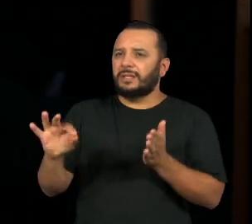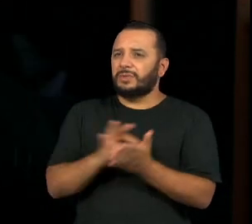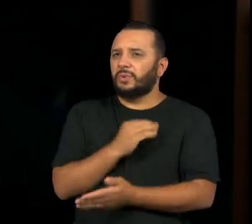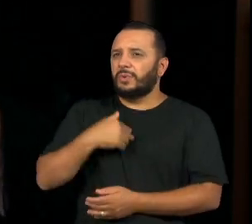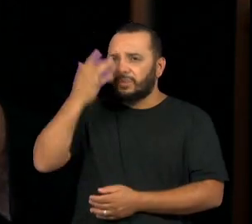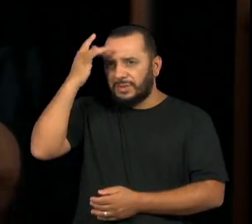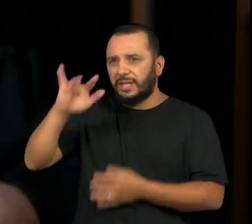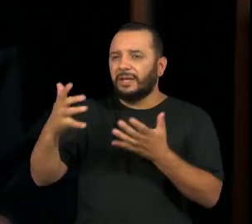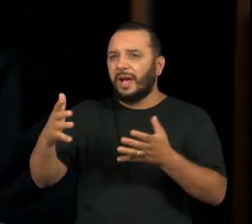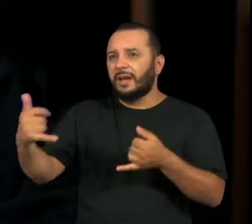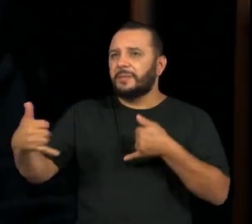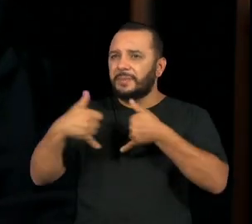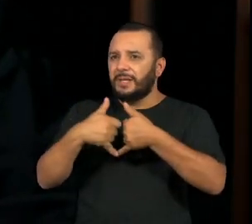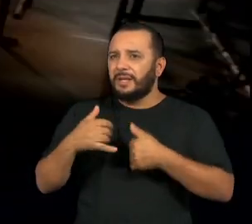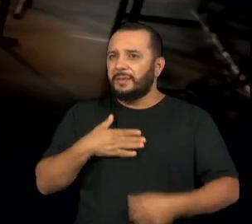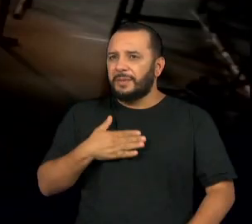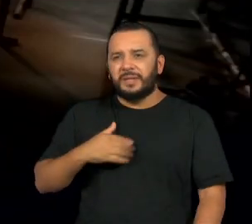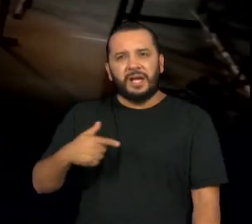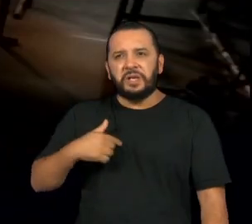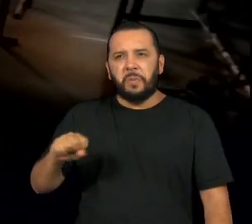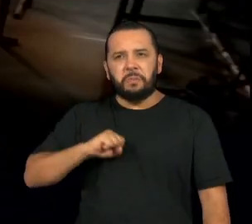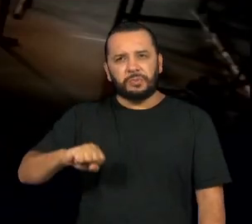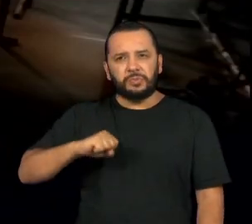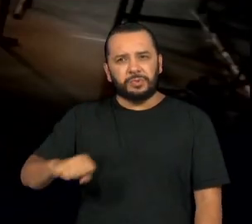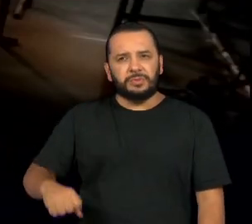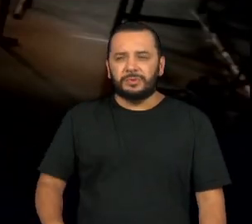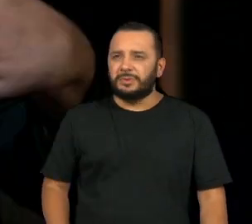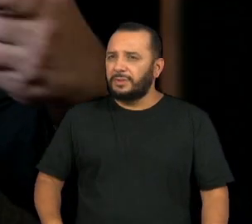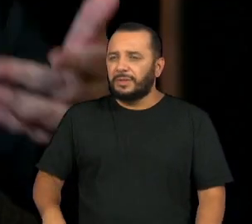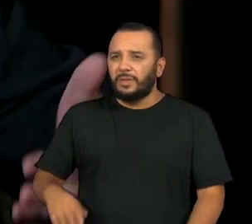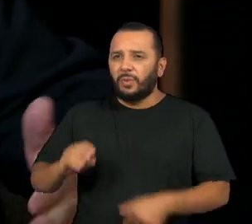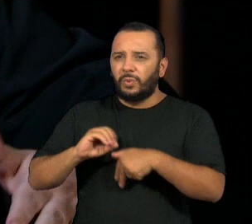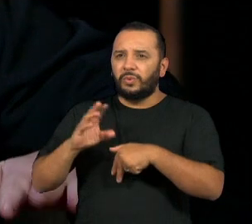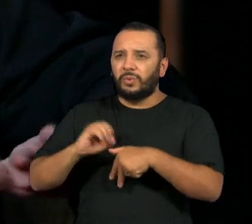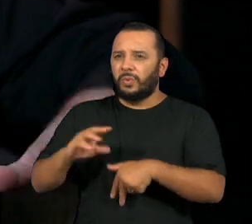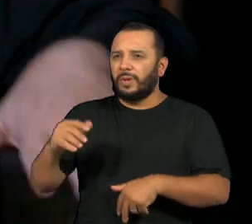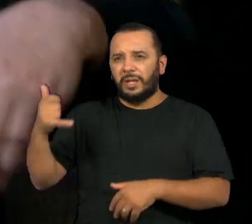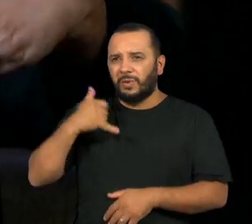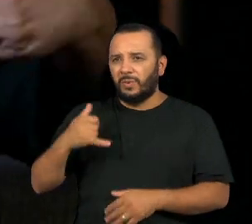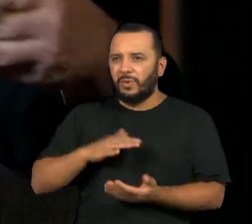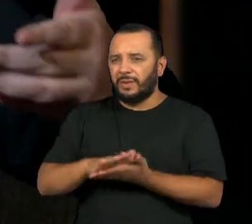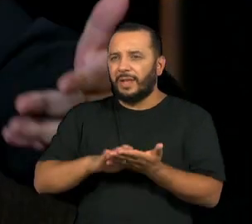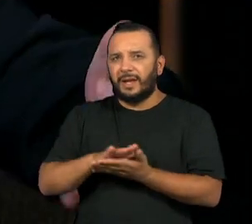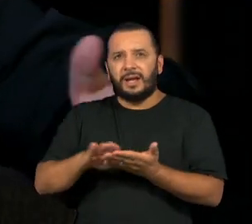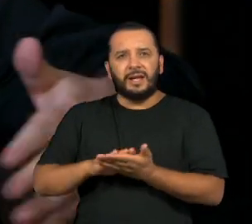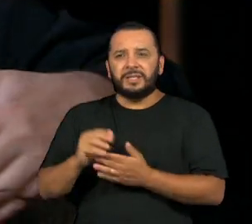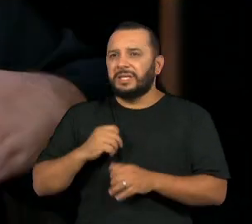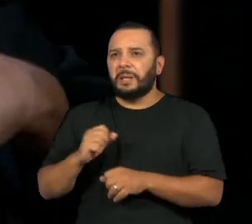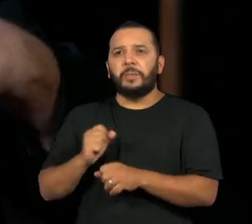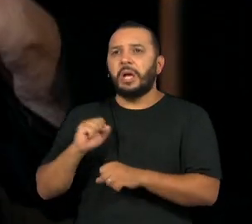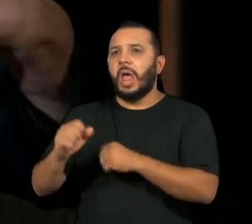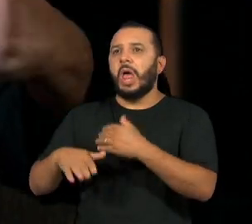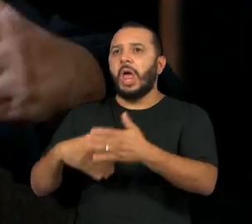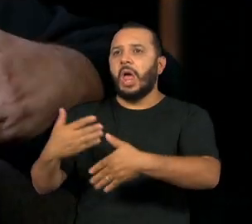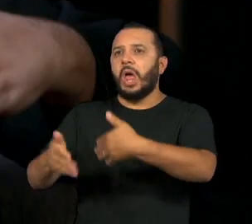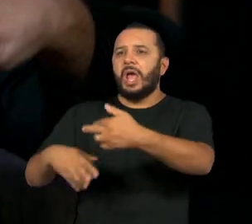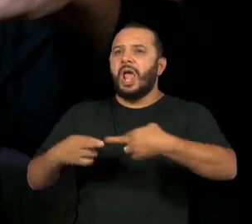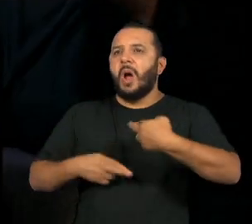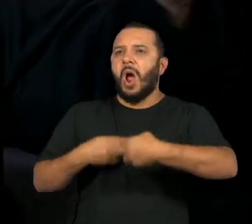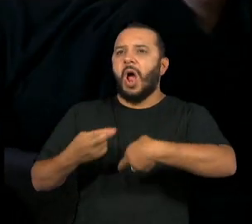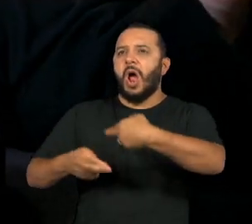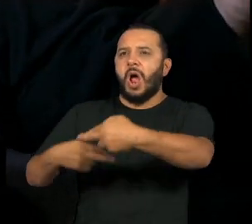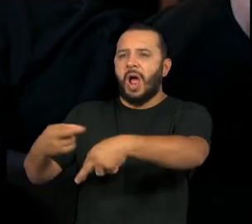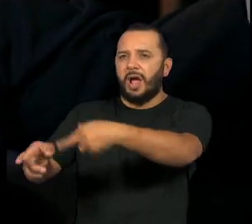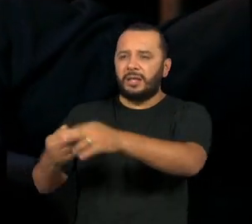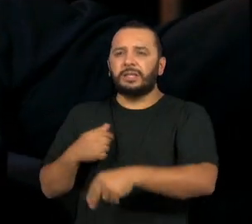quero que eles me liguem. Aí fiquei puto. Com o tempo, depois de 415 anos, a TV Cultura